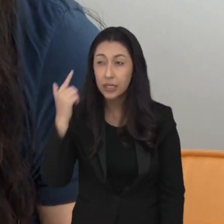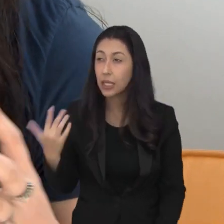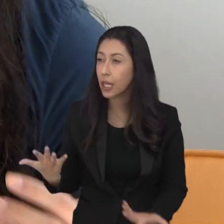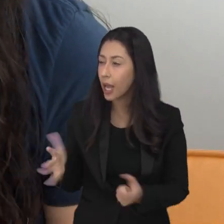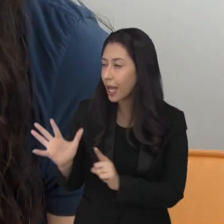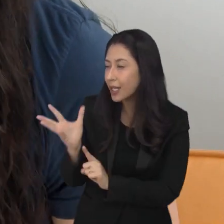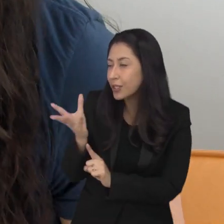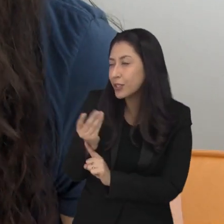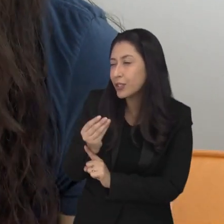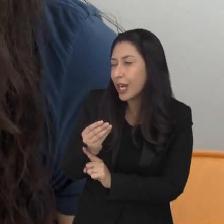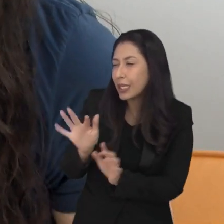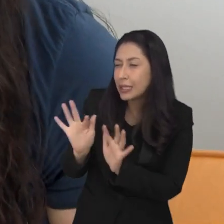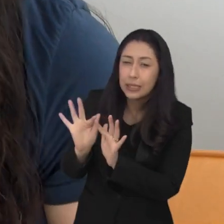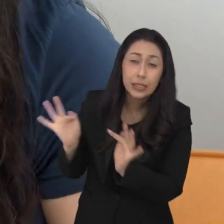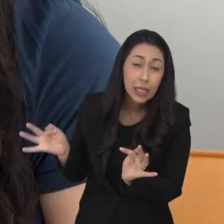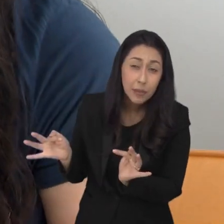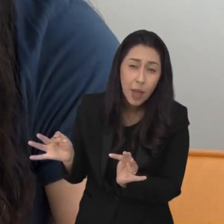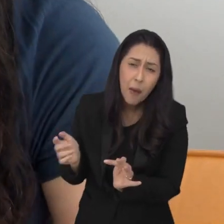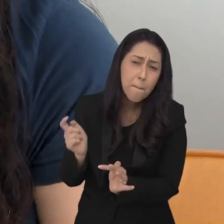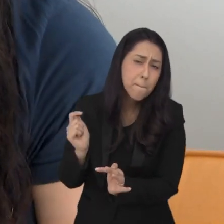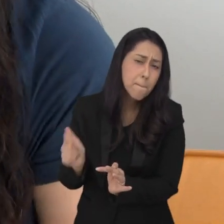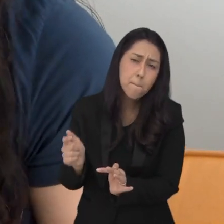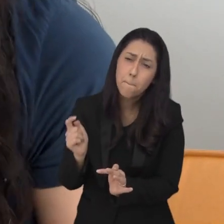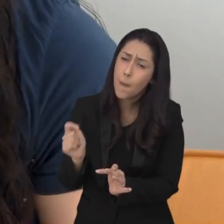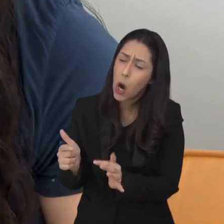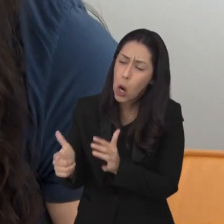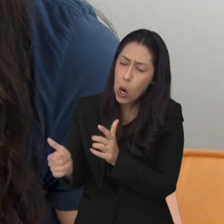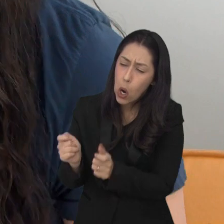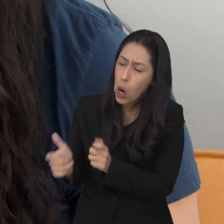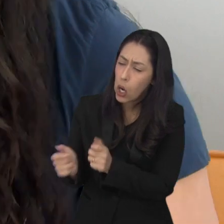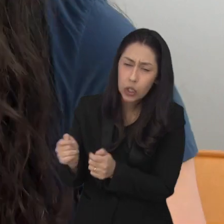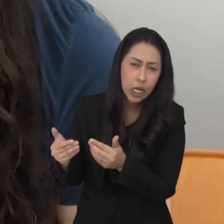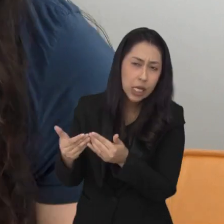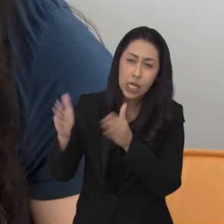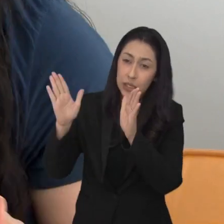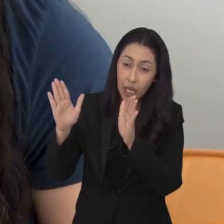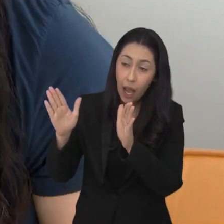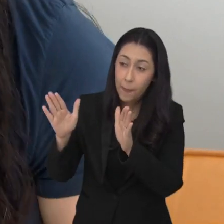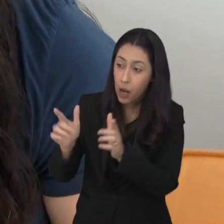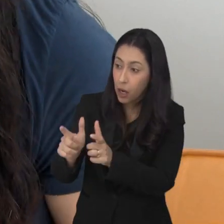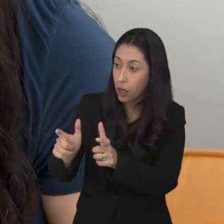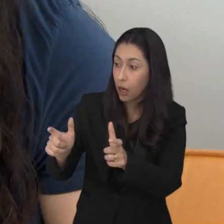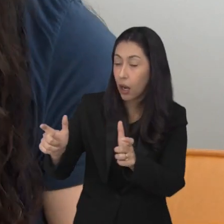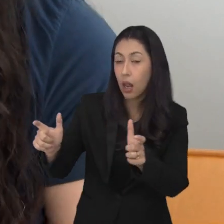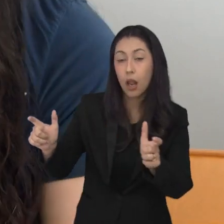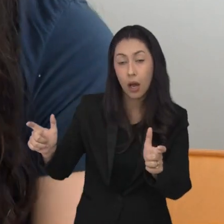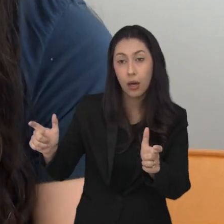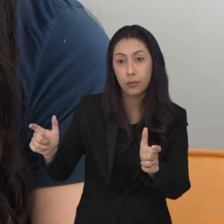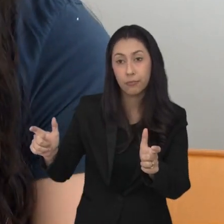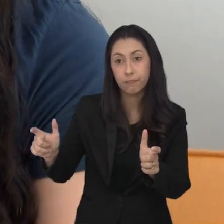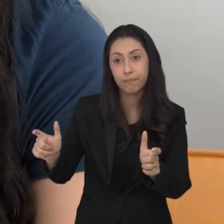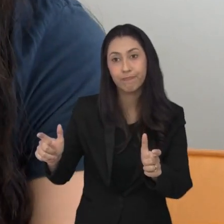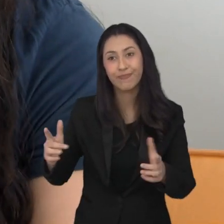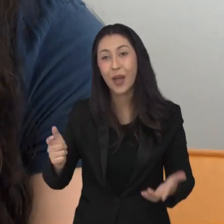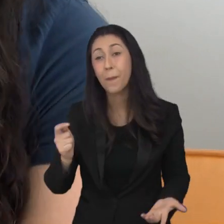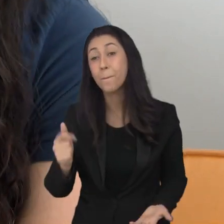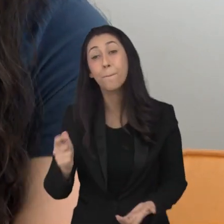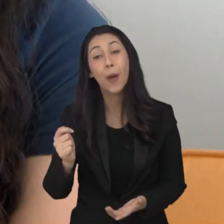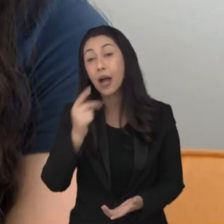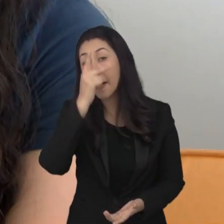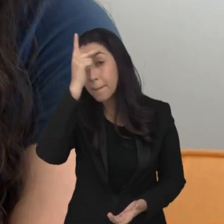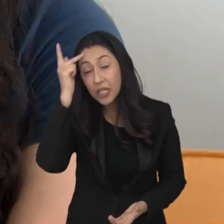em artistas pequenos, né, desenvolvedores pequenos, a gente vê pouquíssimos jogos assim sendo lançados e ganhando, assim, tomando a frente